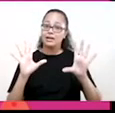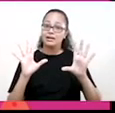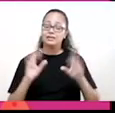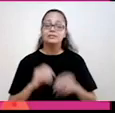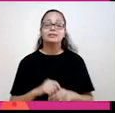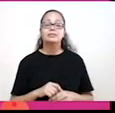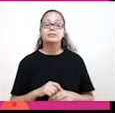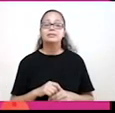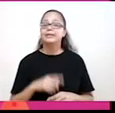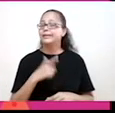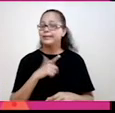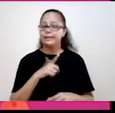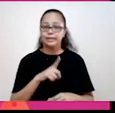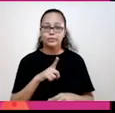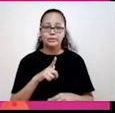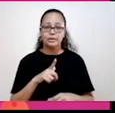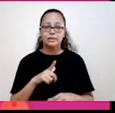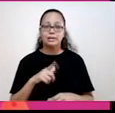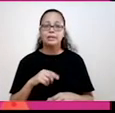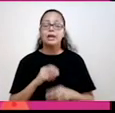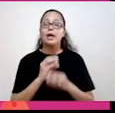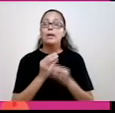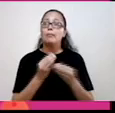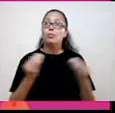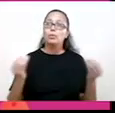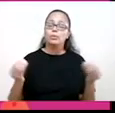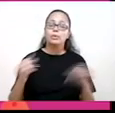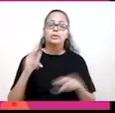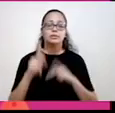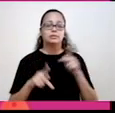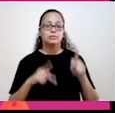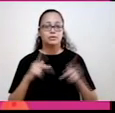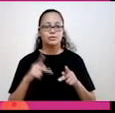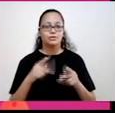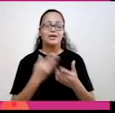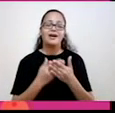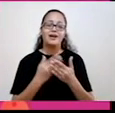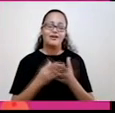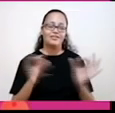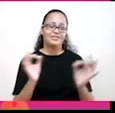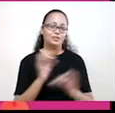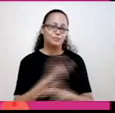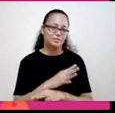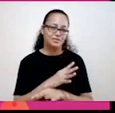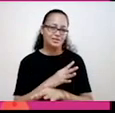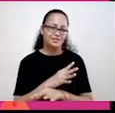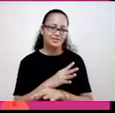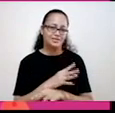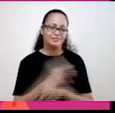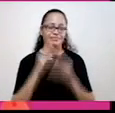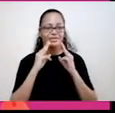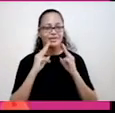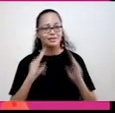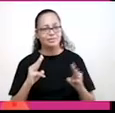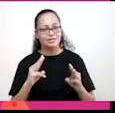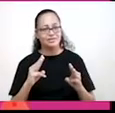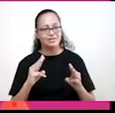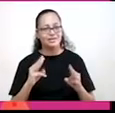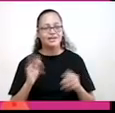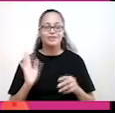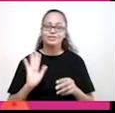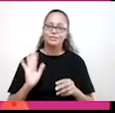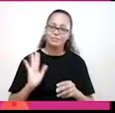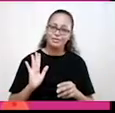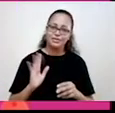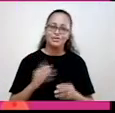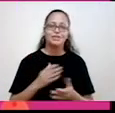são regiões que não são habitadas, como por exemplo aqui, né, no norte do Brasil. Pessoal, nossa aula termina por aqui. A mensagem de despedida de vocês